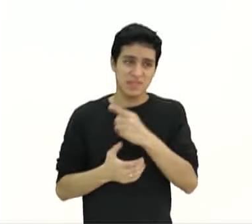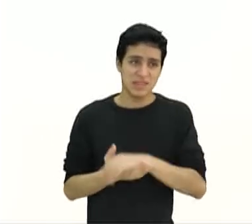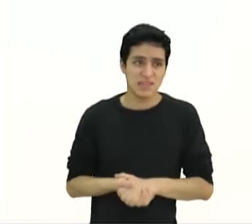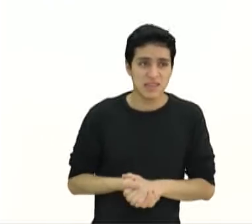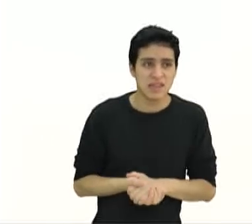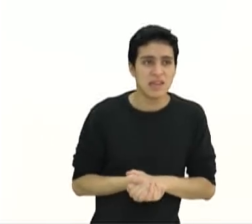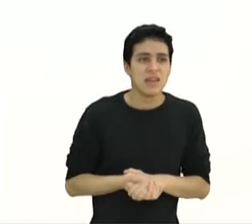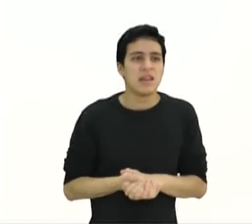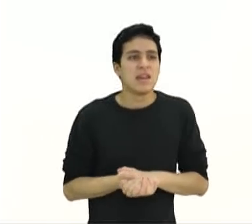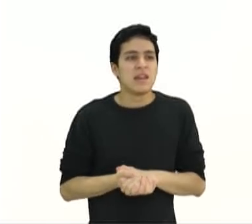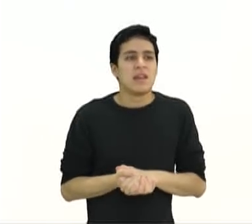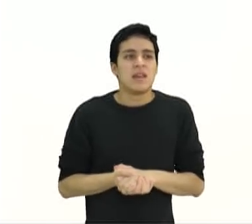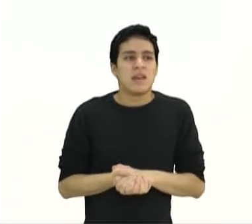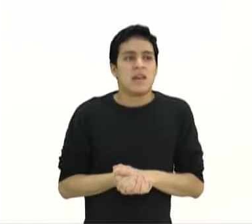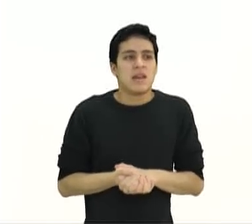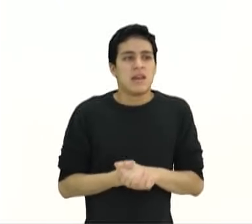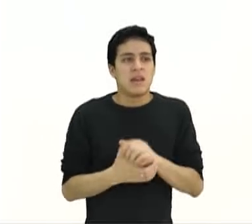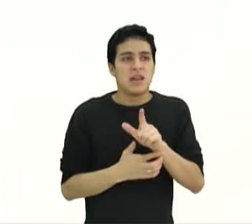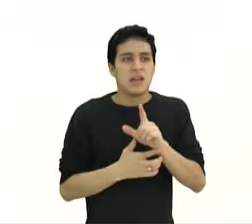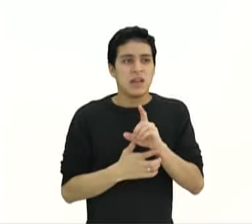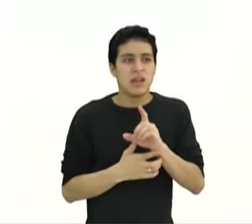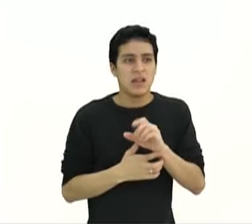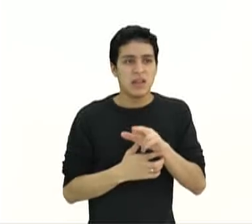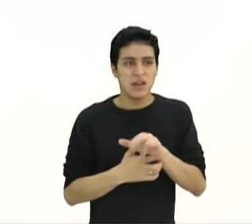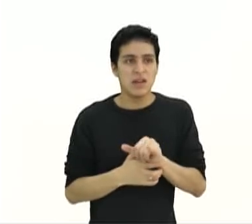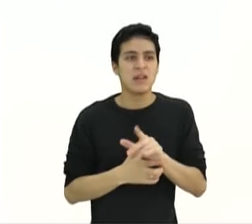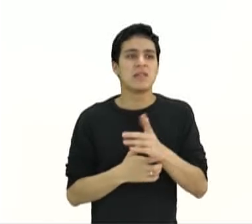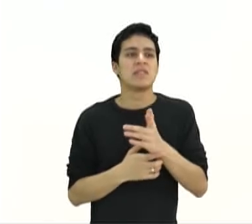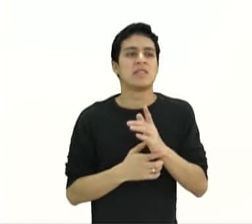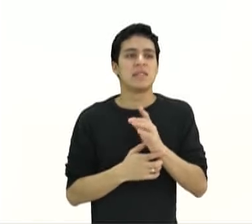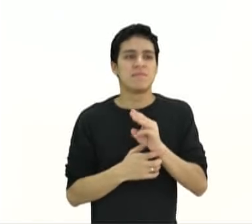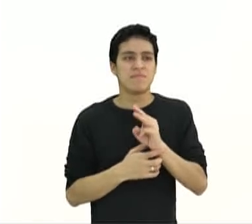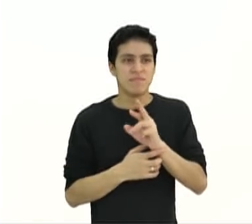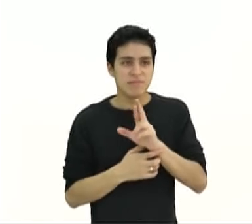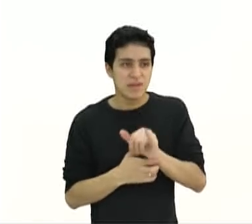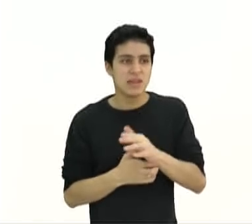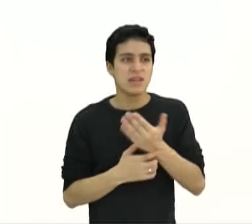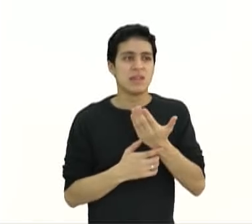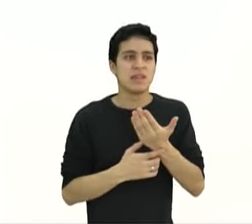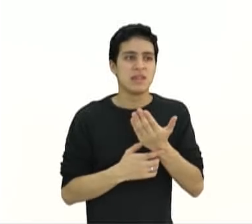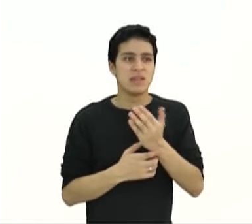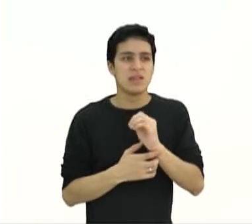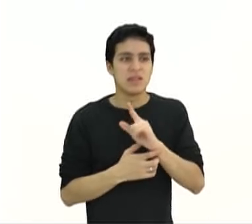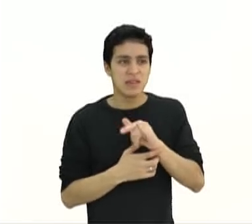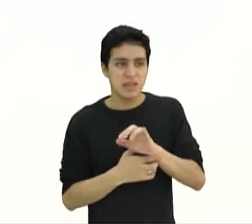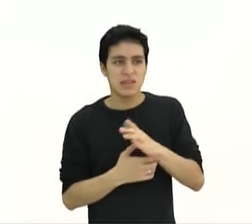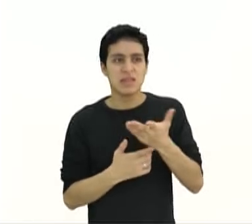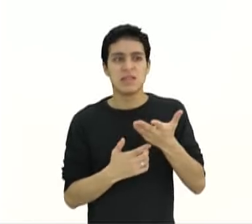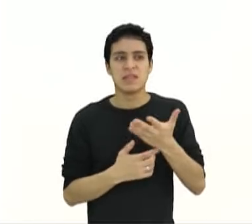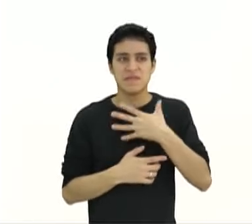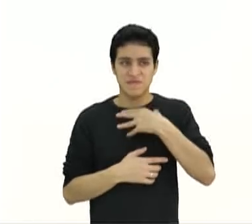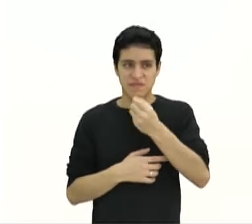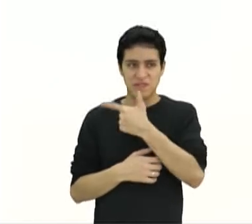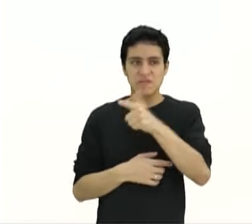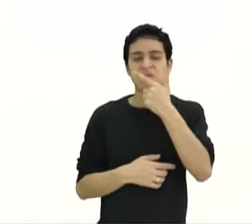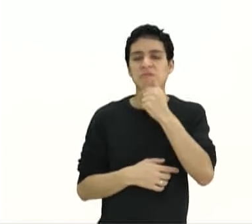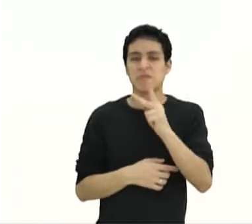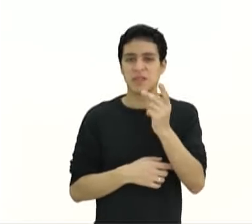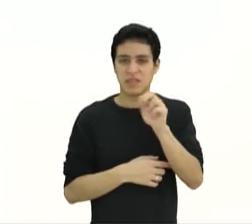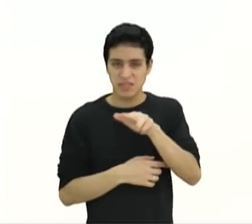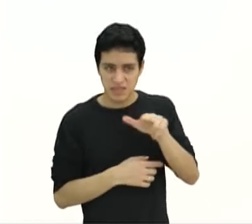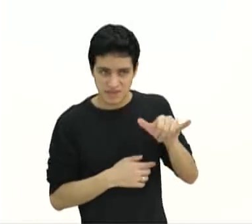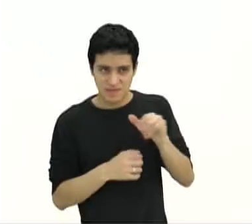Charlotte, Edith Mary e Alice Bliss Little, filhas de Henry George Little, Em 4 de julho